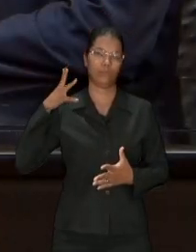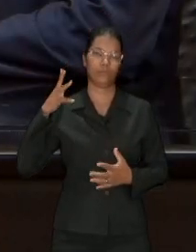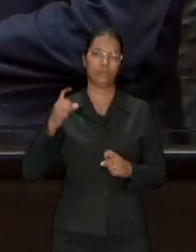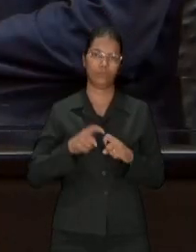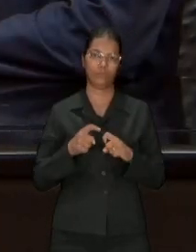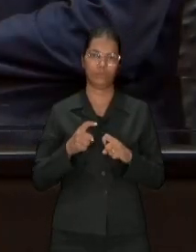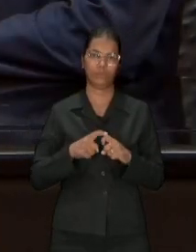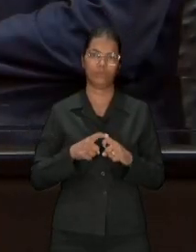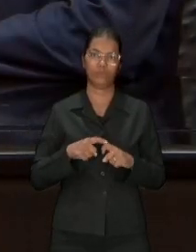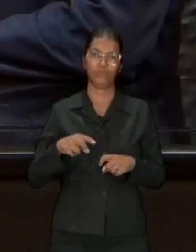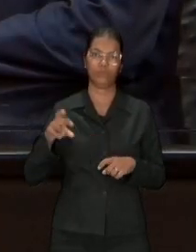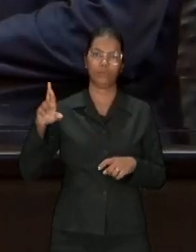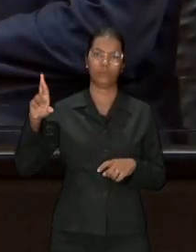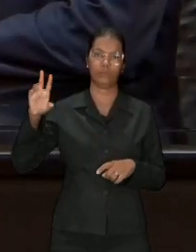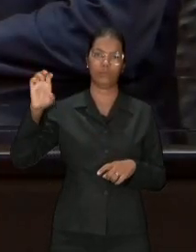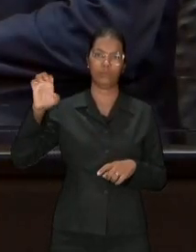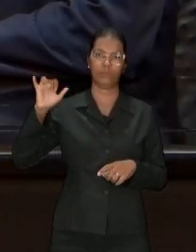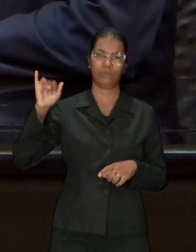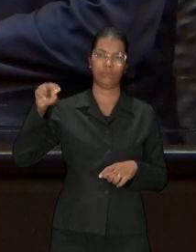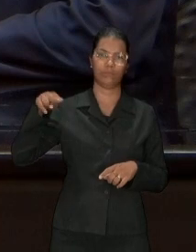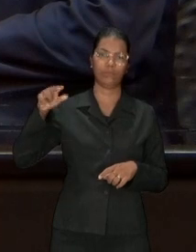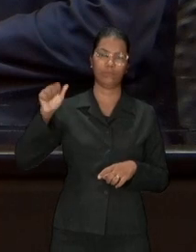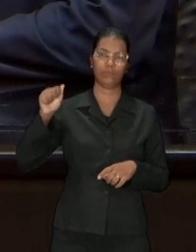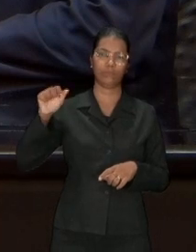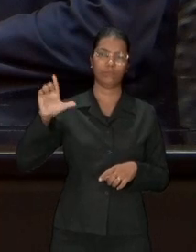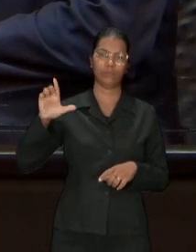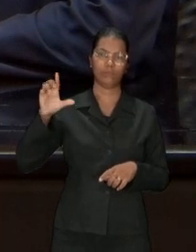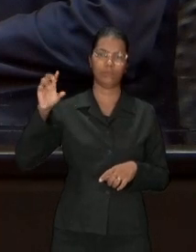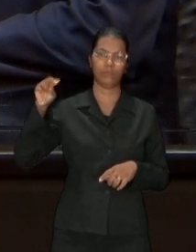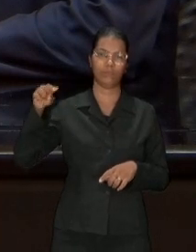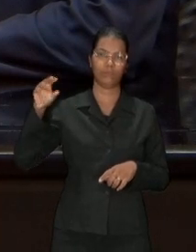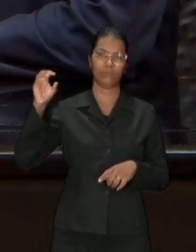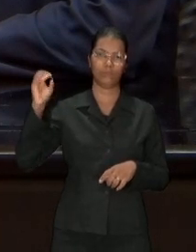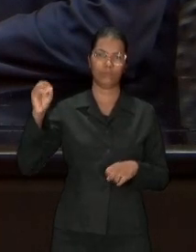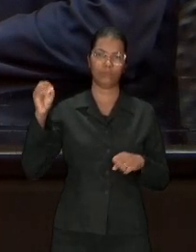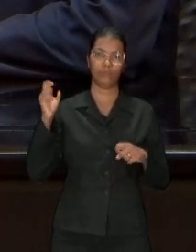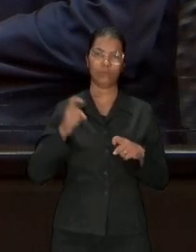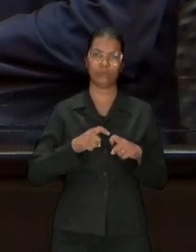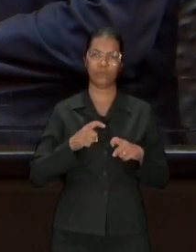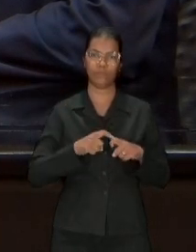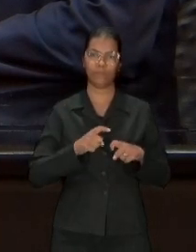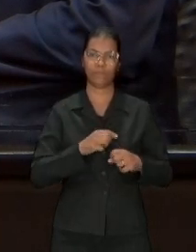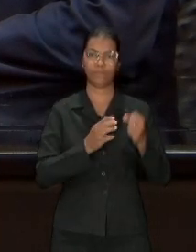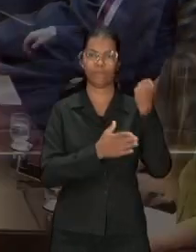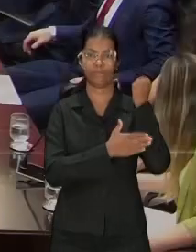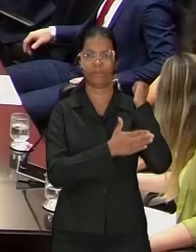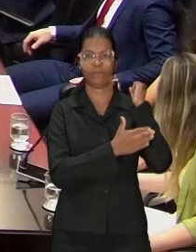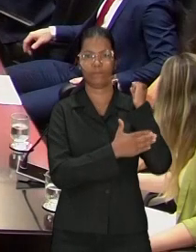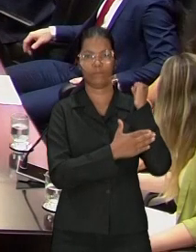Reinaldo Prestes Neto, médico ortopedista.